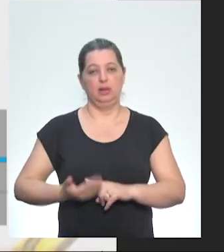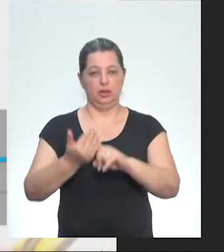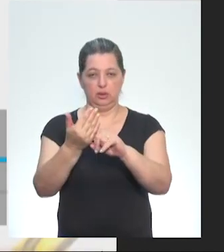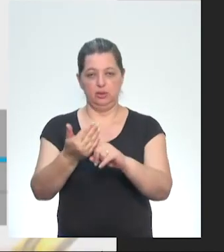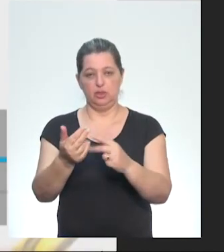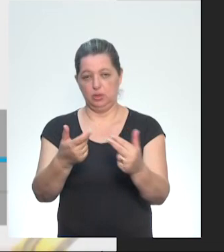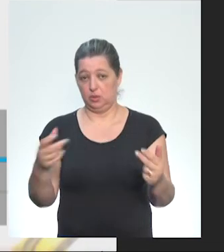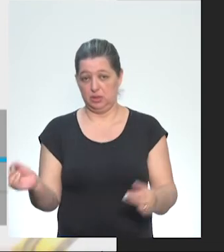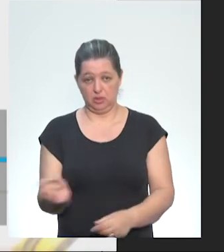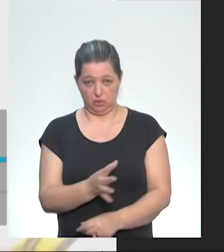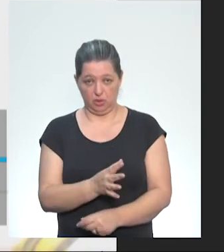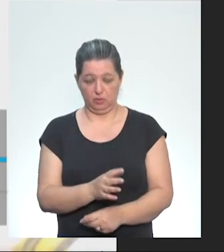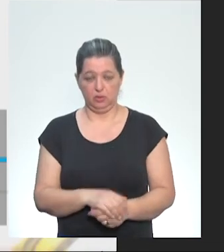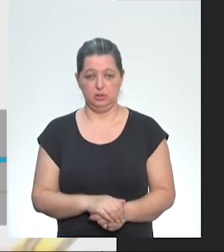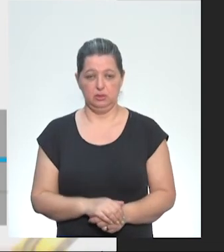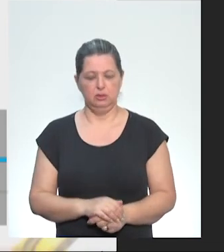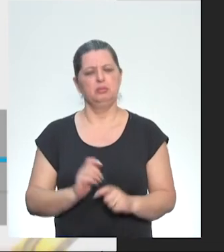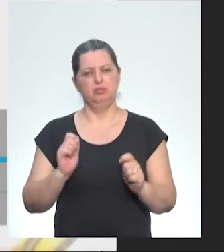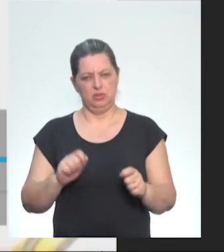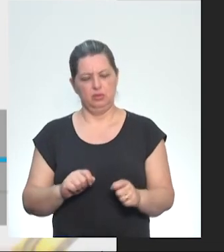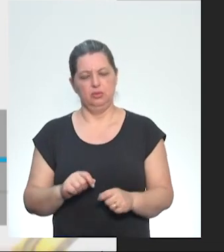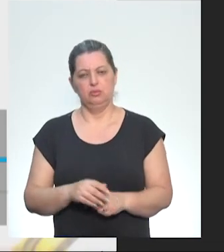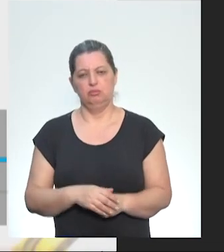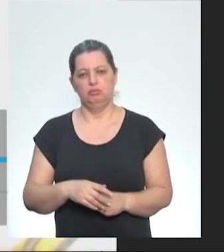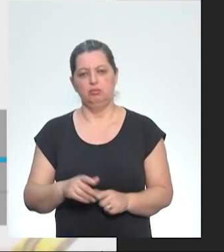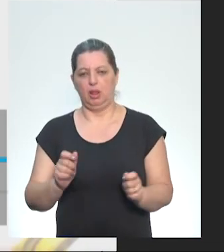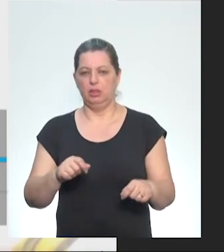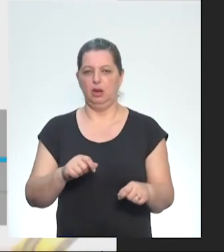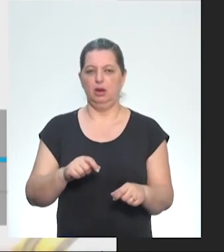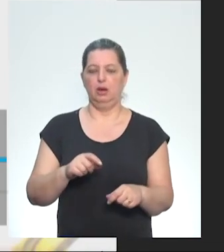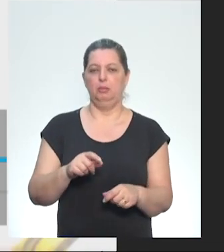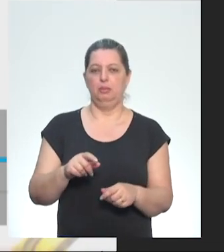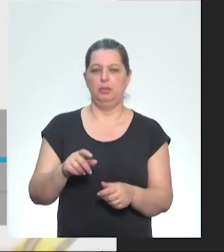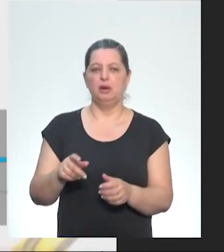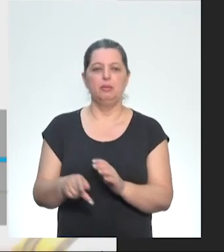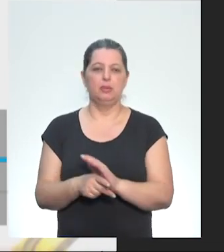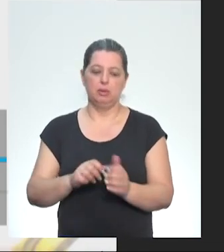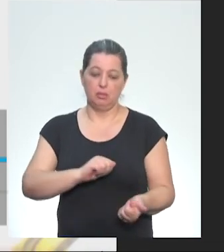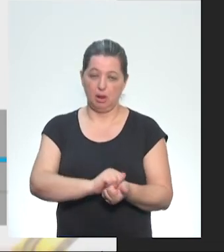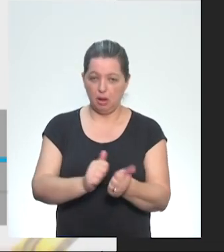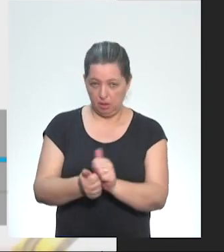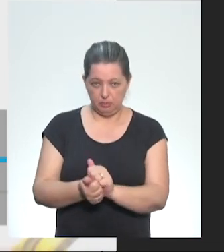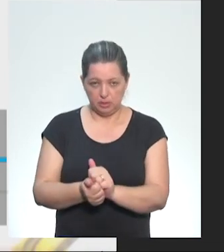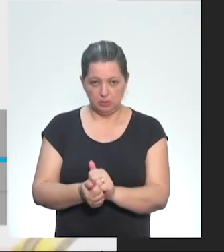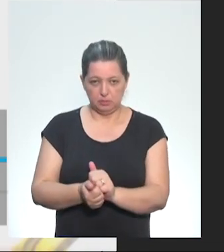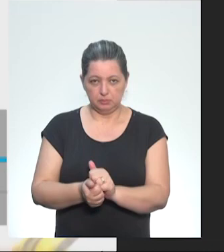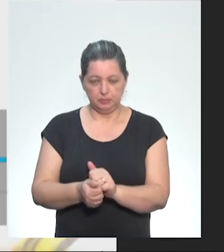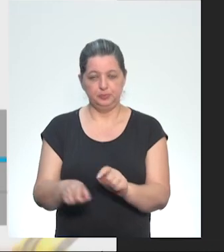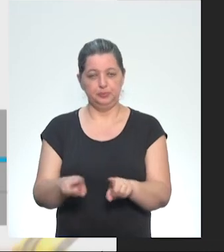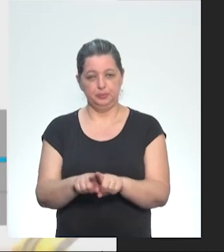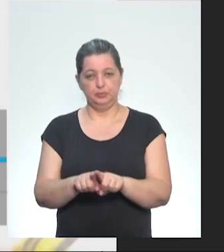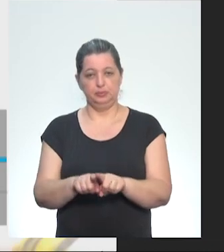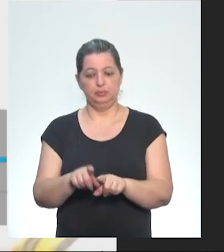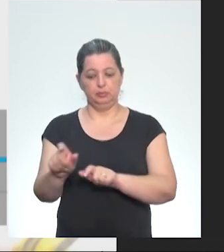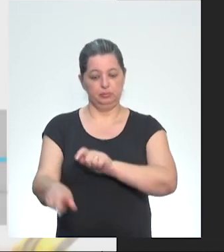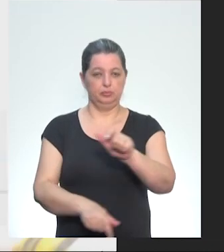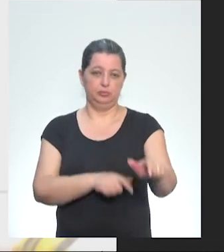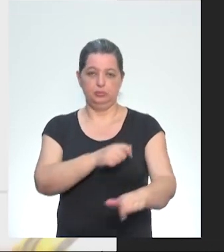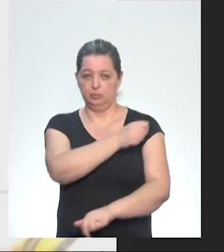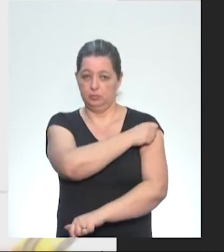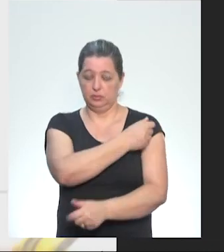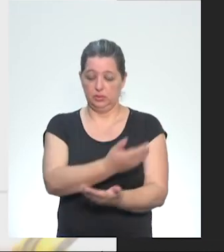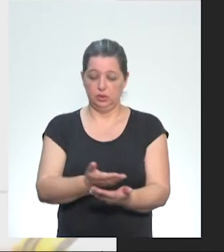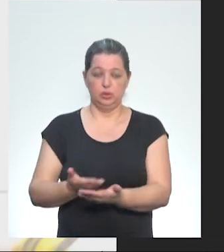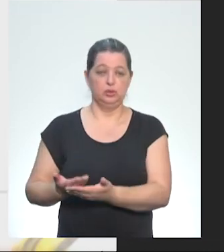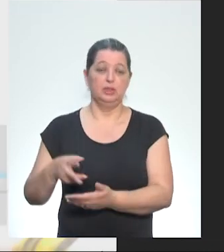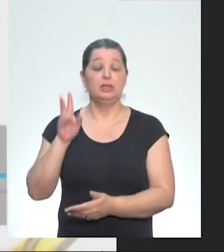pode trabalhar essa questão de uma forma super rica, eu acho que bem surpreendente para os estudantes, e contar uma história, né? Uma outra história